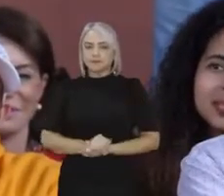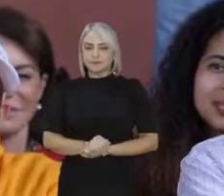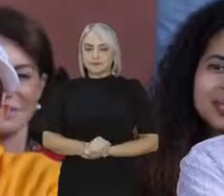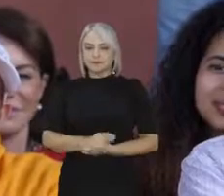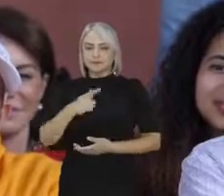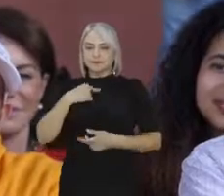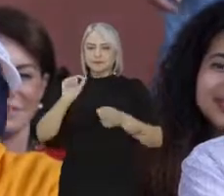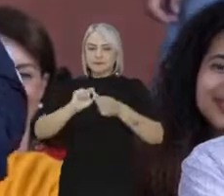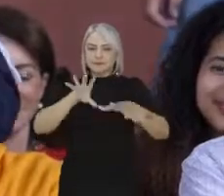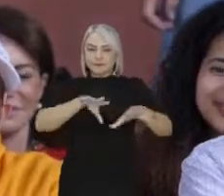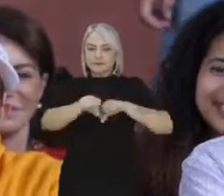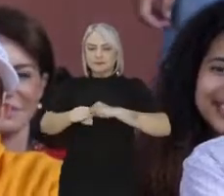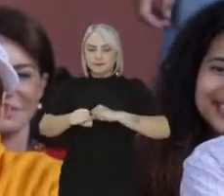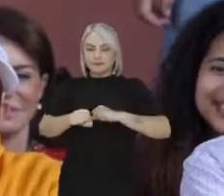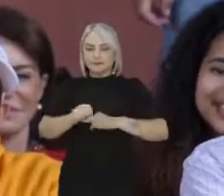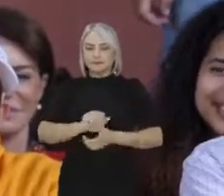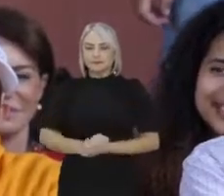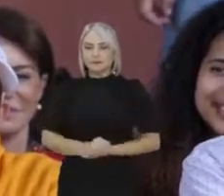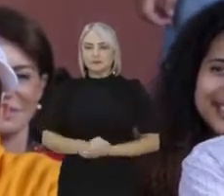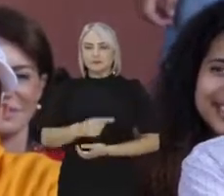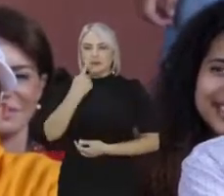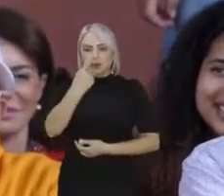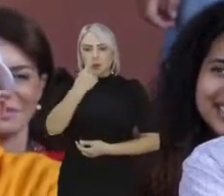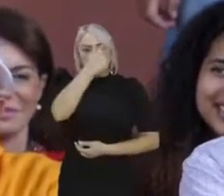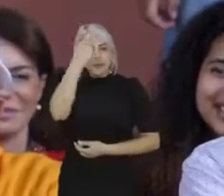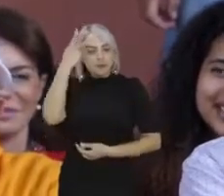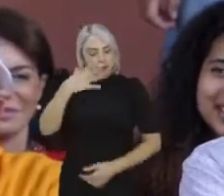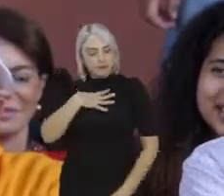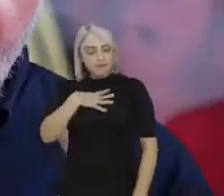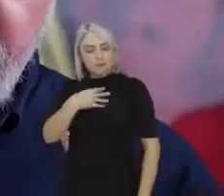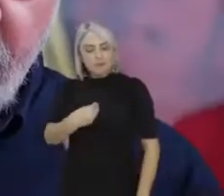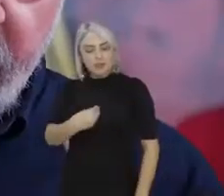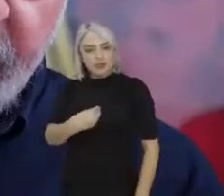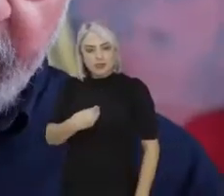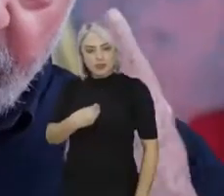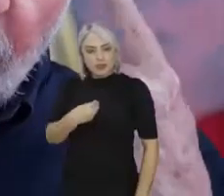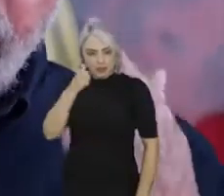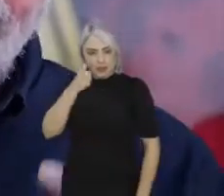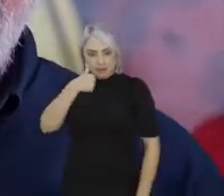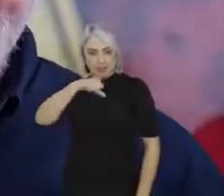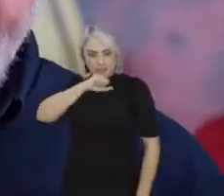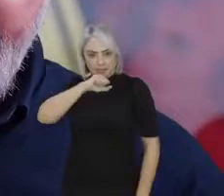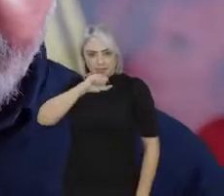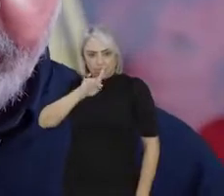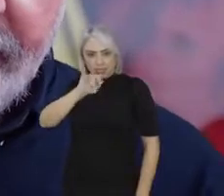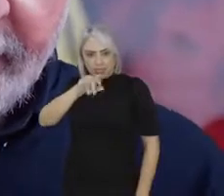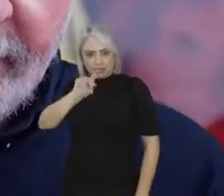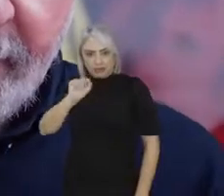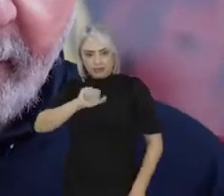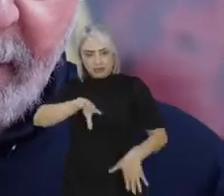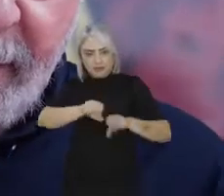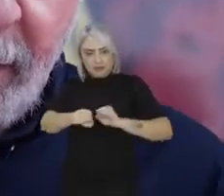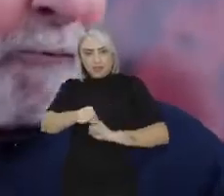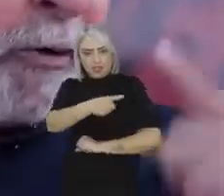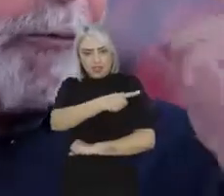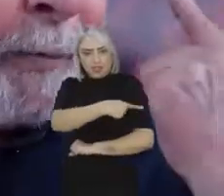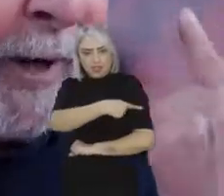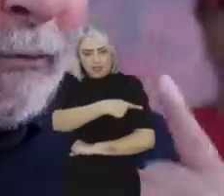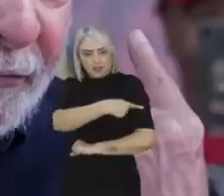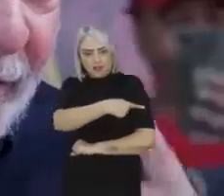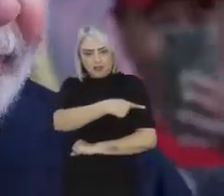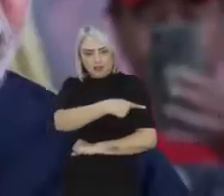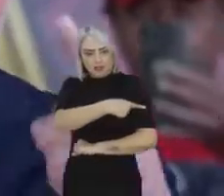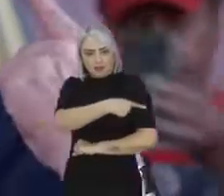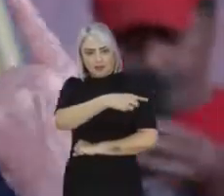universidade. Eu fui o primeiro filho da dona Lindu que tirou o diploma primário. Eu fui o